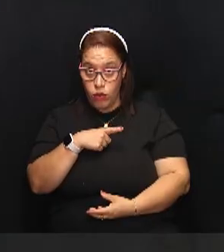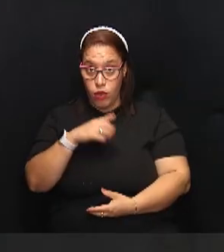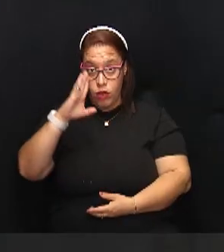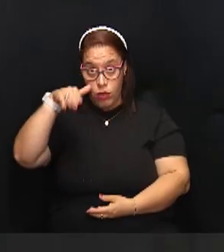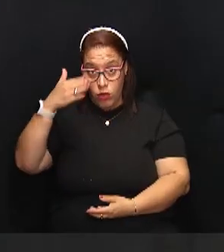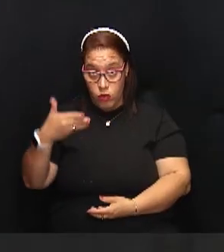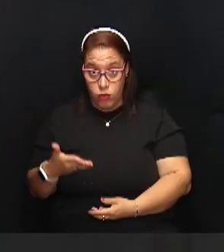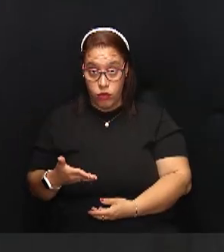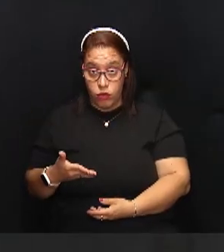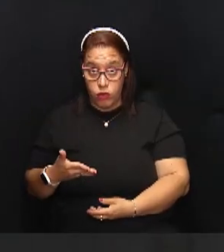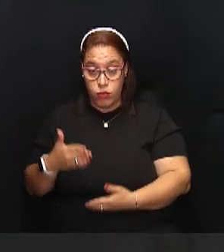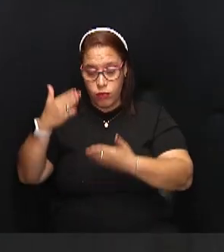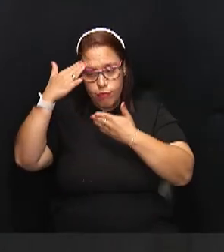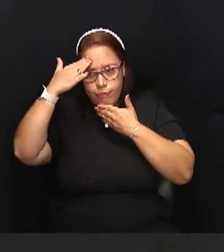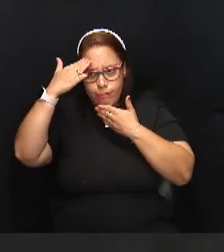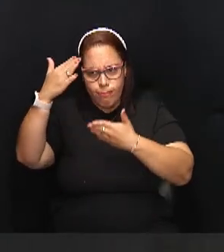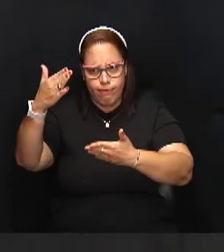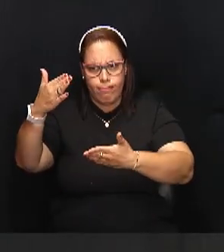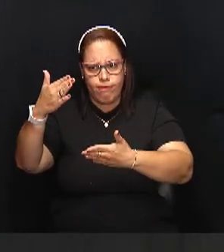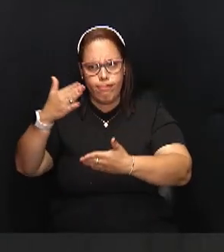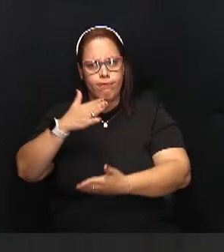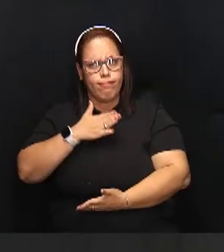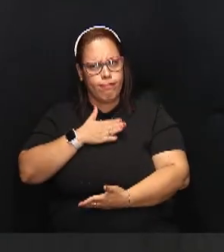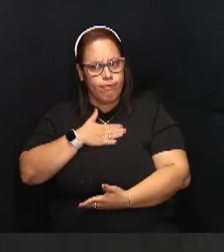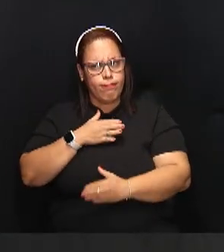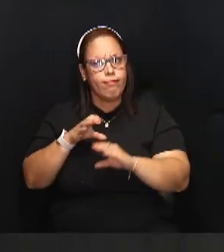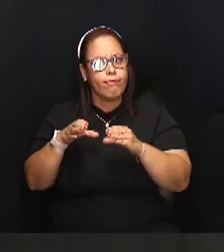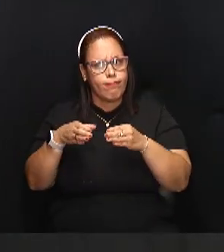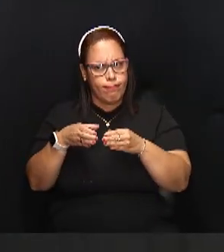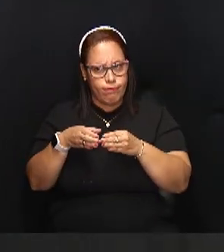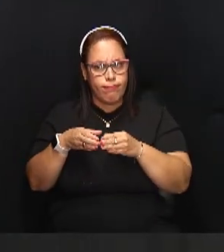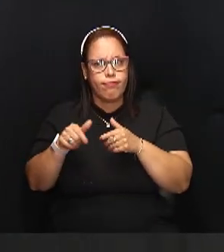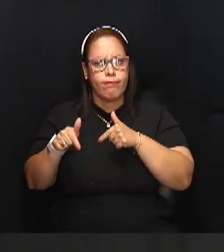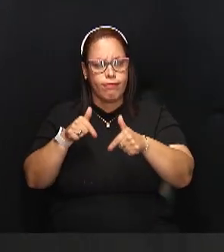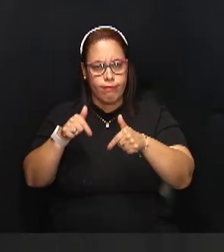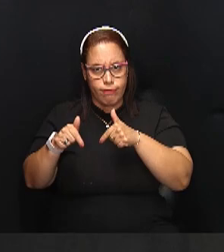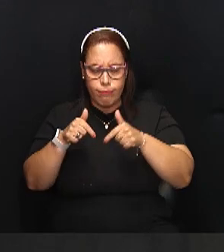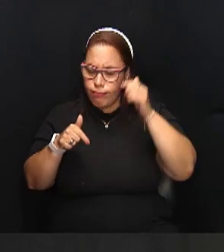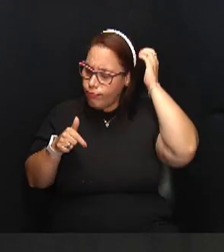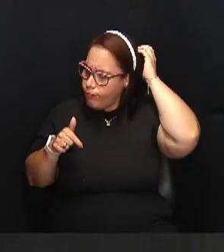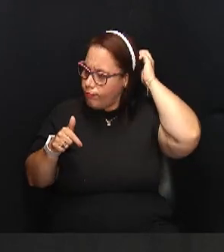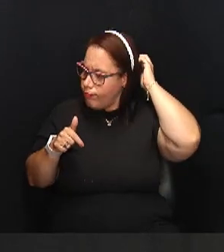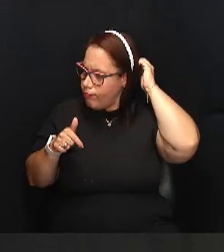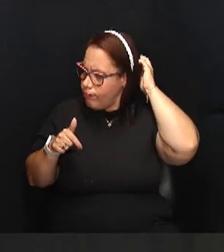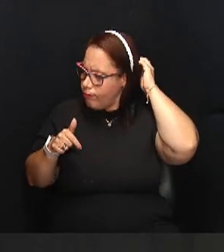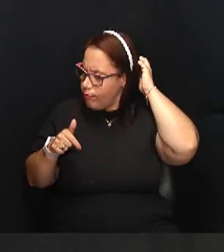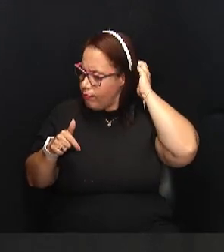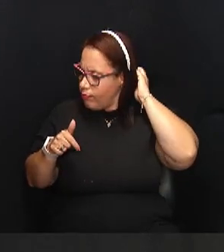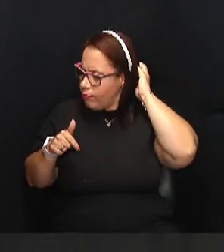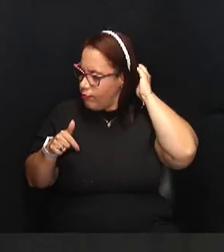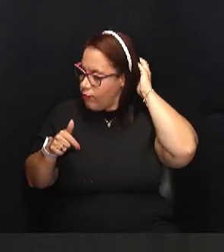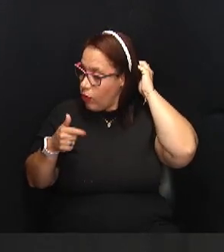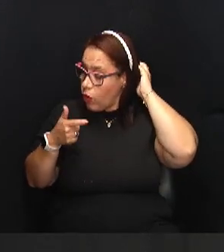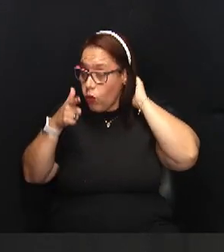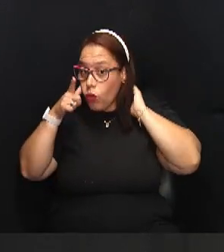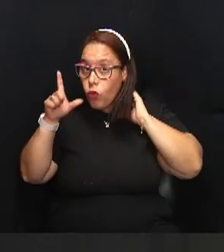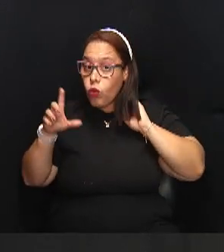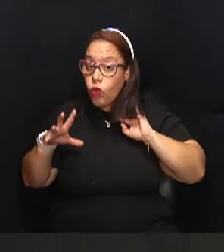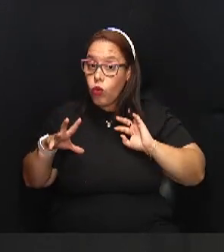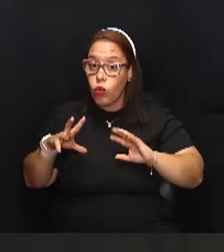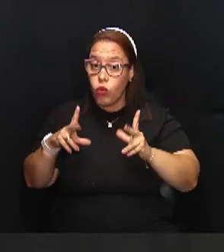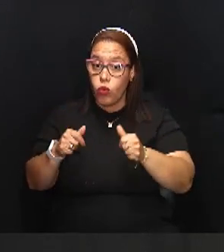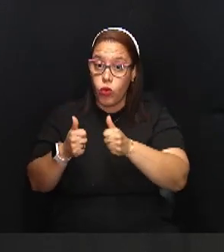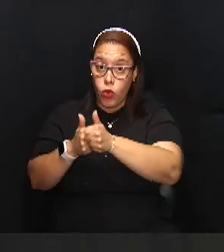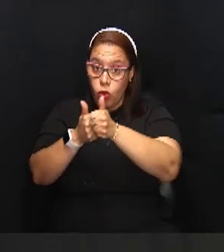homenagens ou minha gratidão ao meu grupo de trabalho. Porque muitas vezes, claro que eu não consigo dar conta de tudo, mas